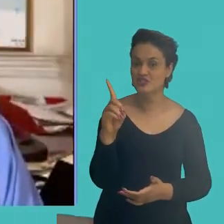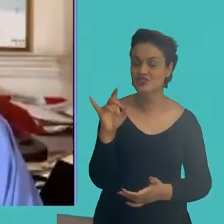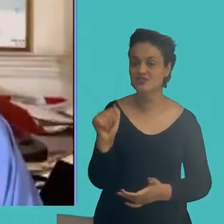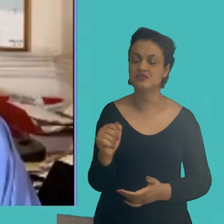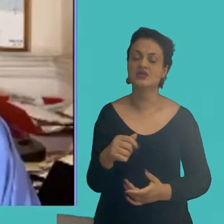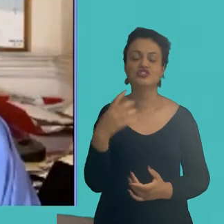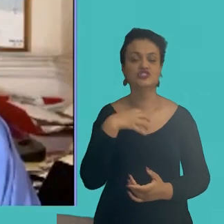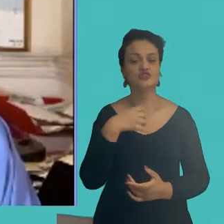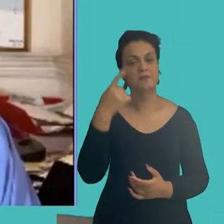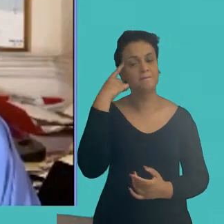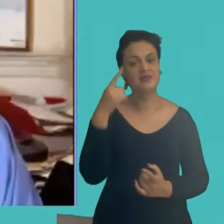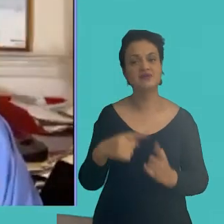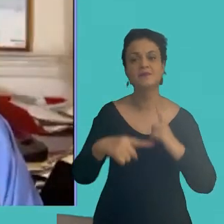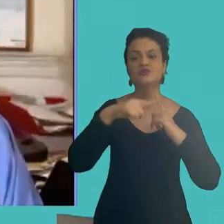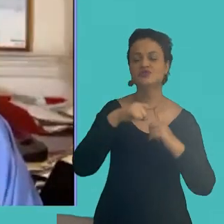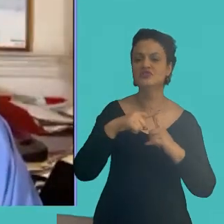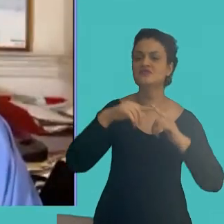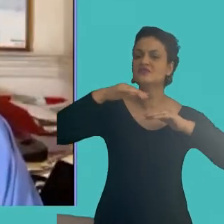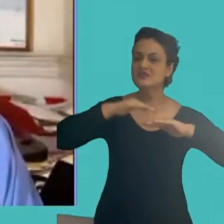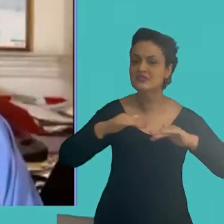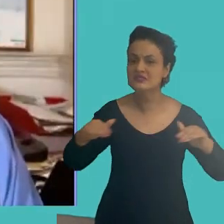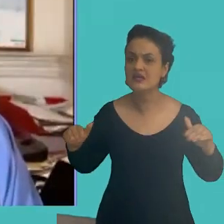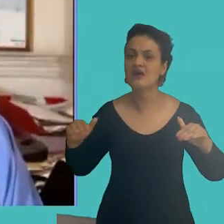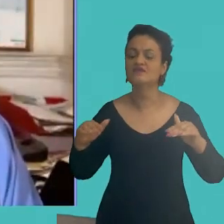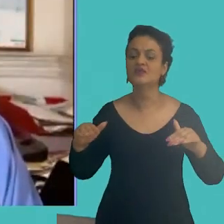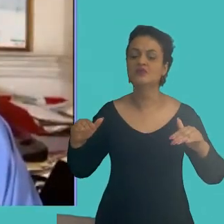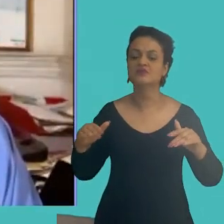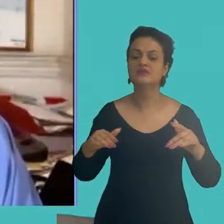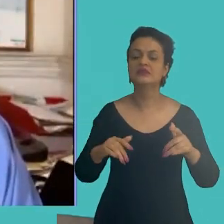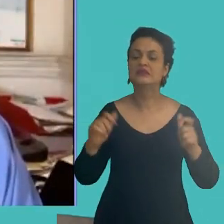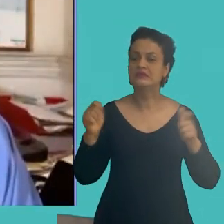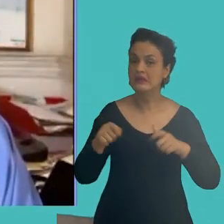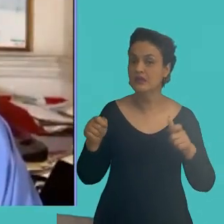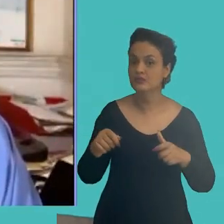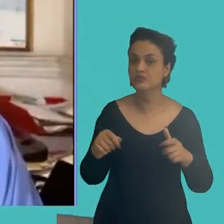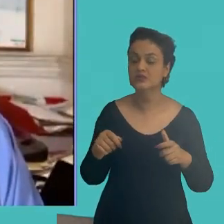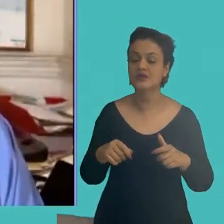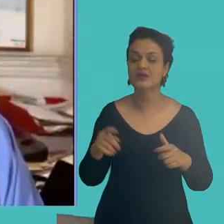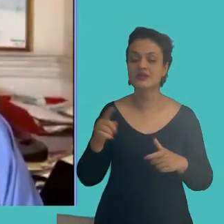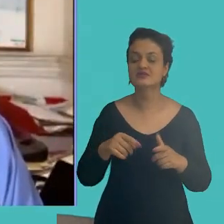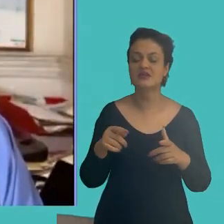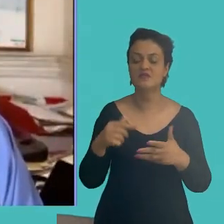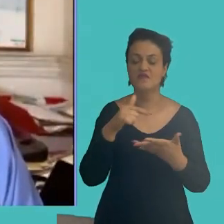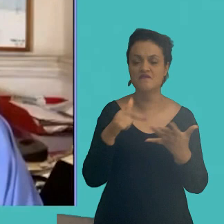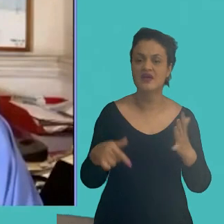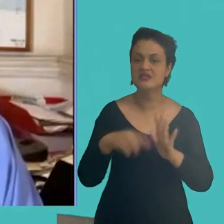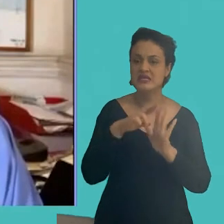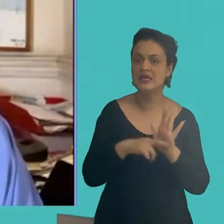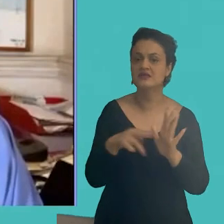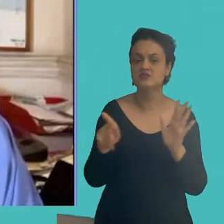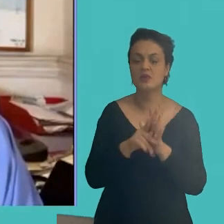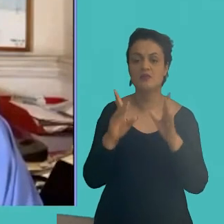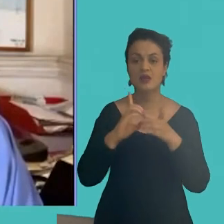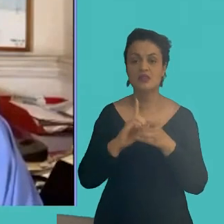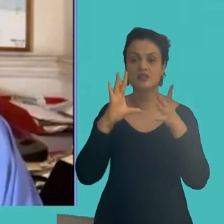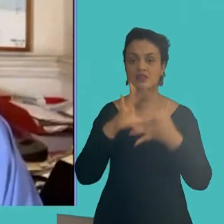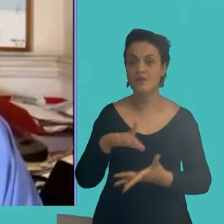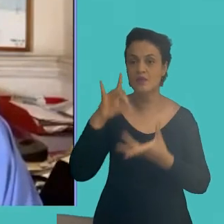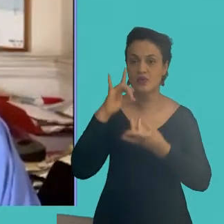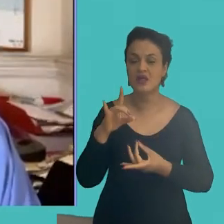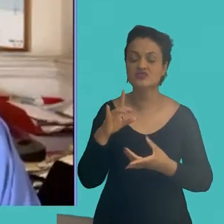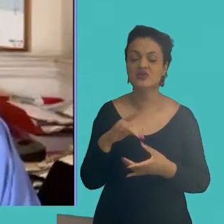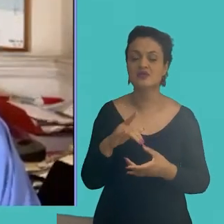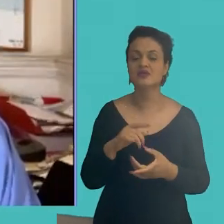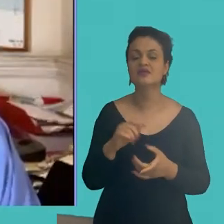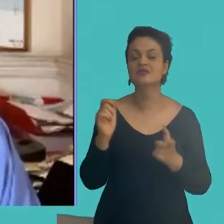estável, que a gente considera que é dado, como, por exemplo, um regime democrático, como, por exemplo, a capacidade das pessoas se